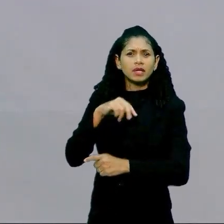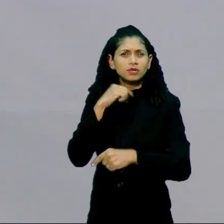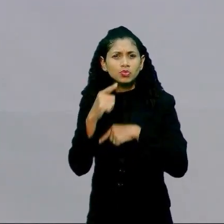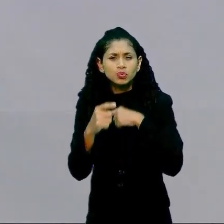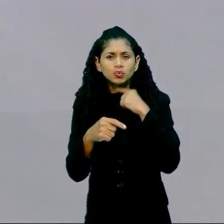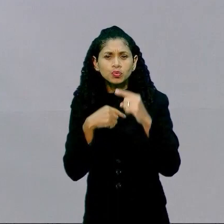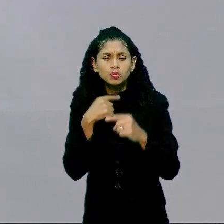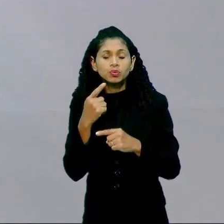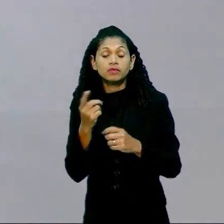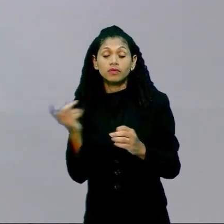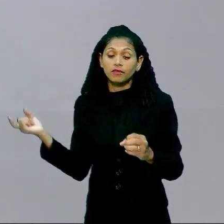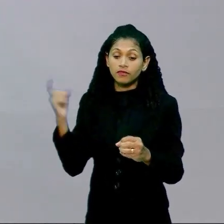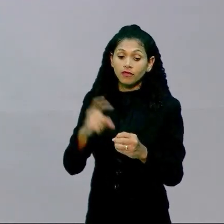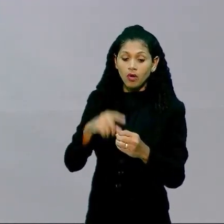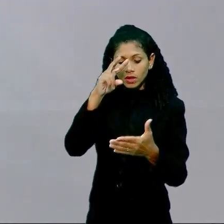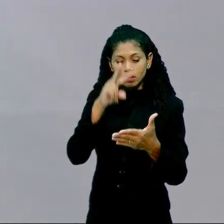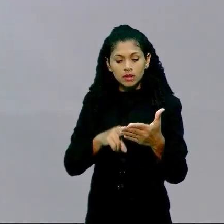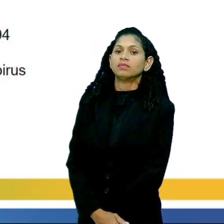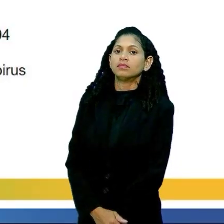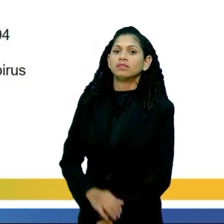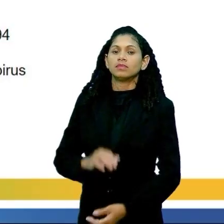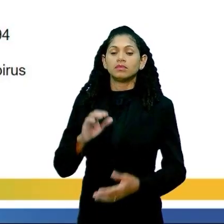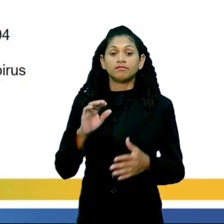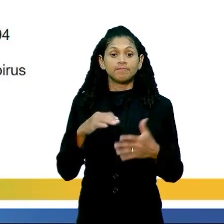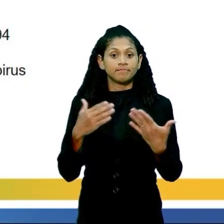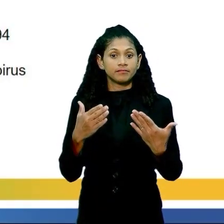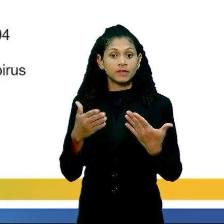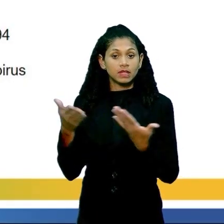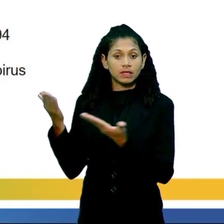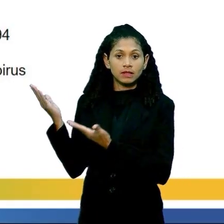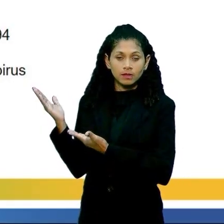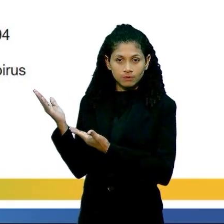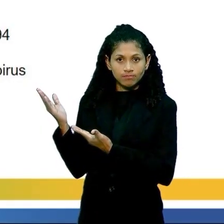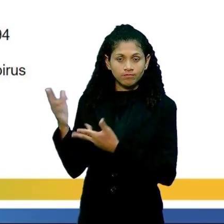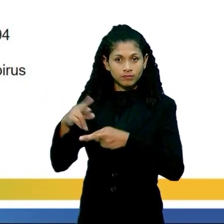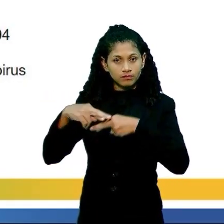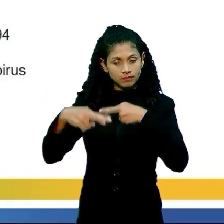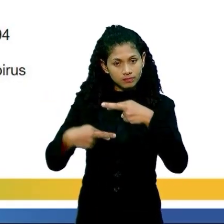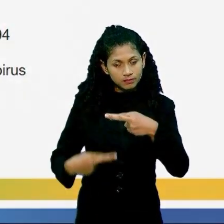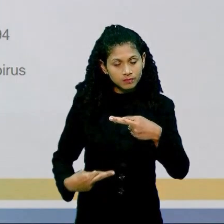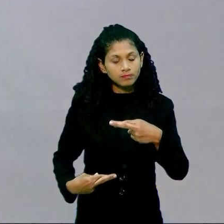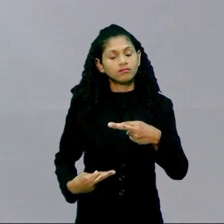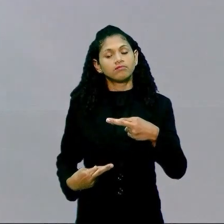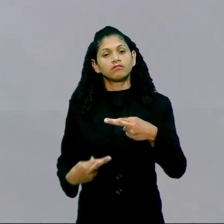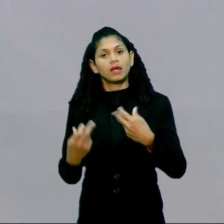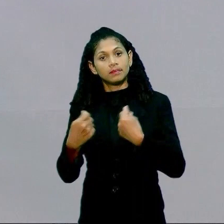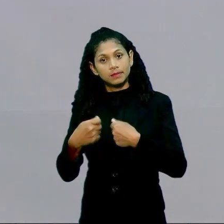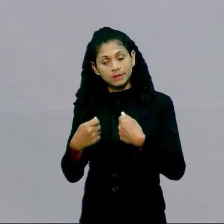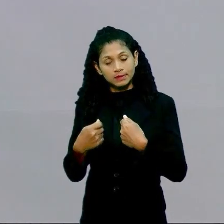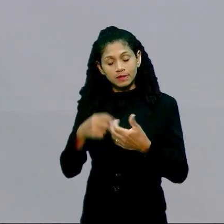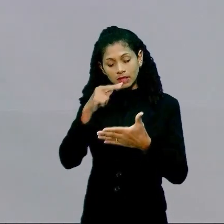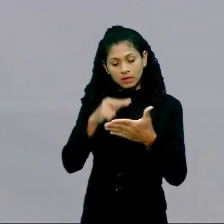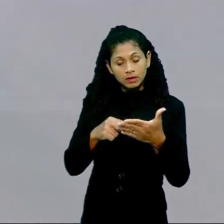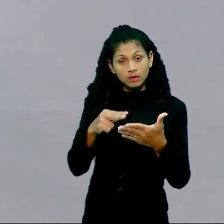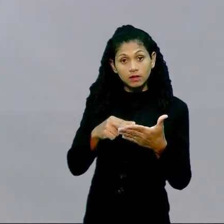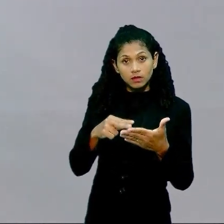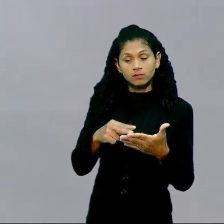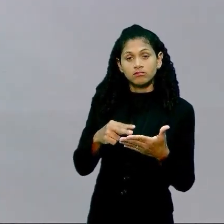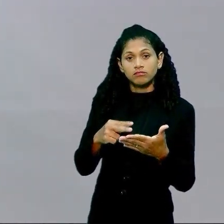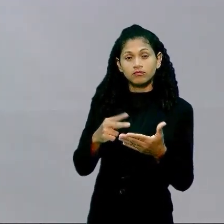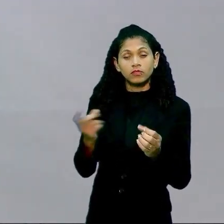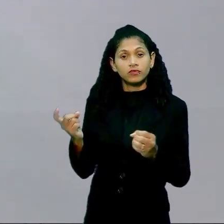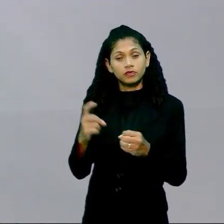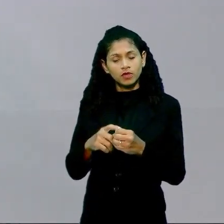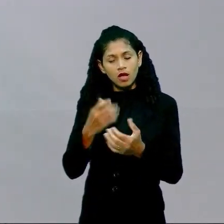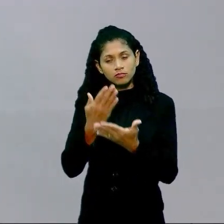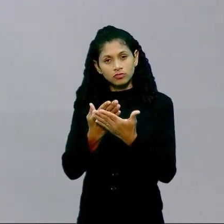ter esse direcionamento. Como a gente tem pouco tempo, então aqui a gente fica por aqui, tá aí as referências caso vocês precisem. Para ver esse conteúdo,